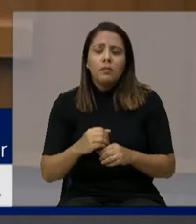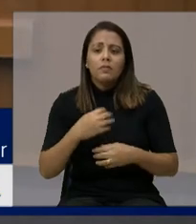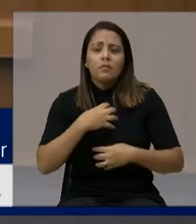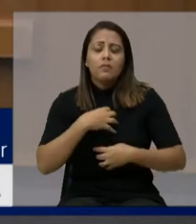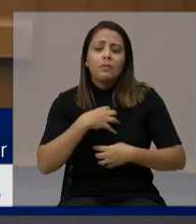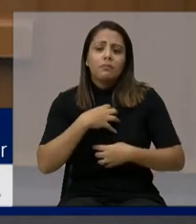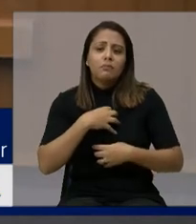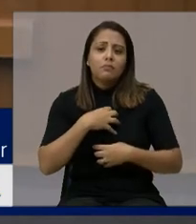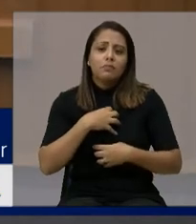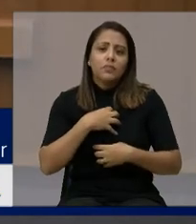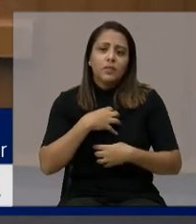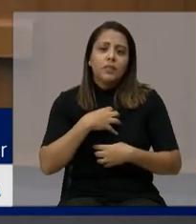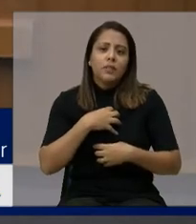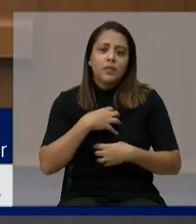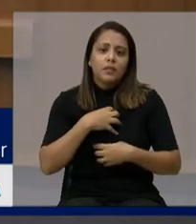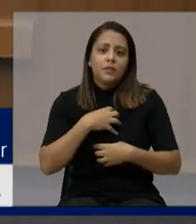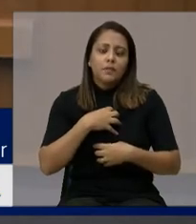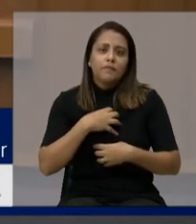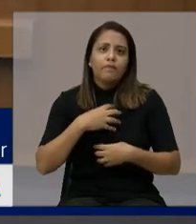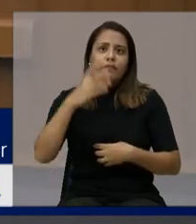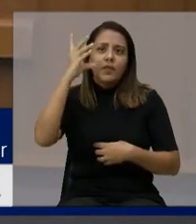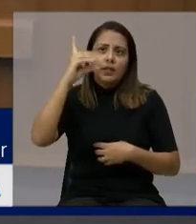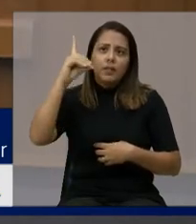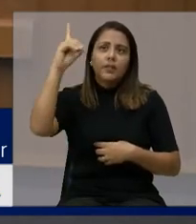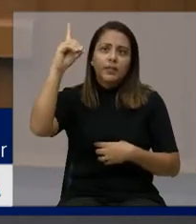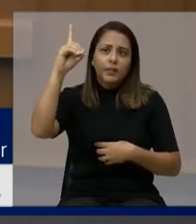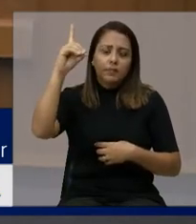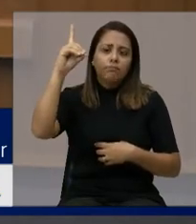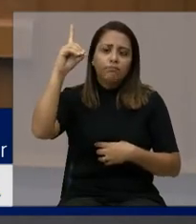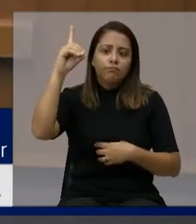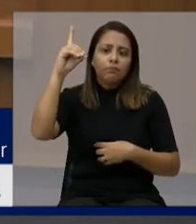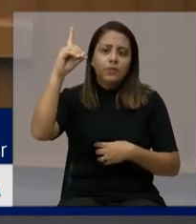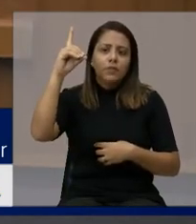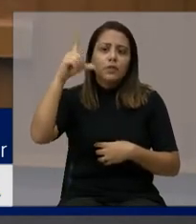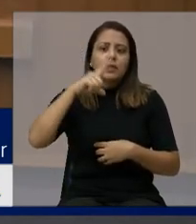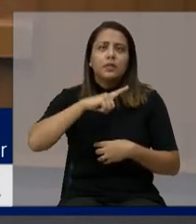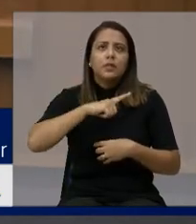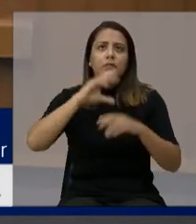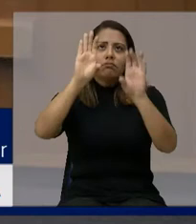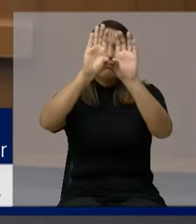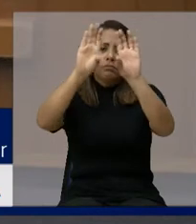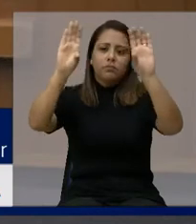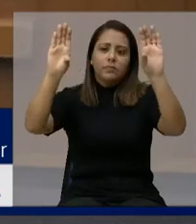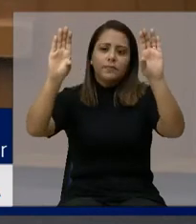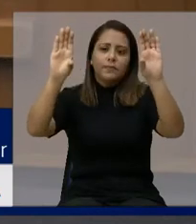sentimentos. Que Deus o tenha no céu e que